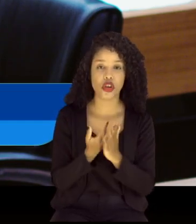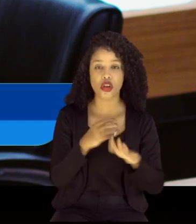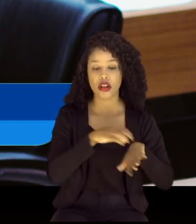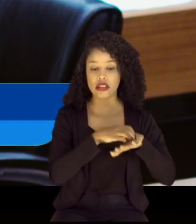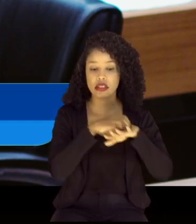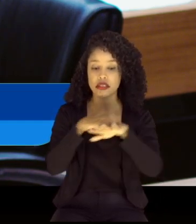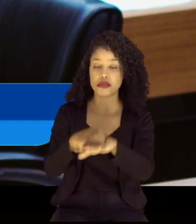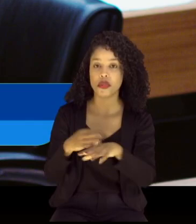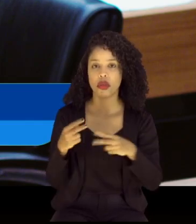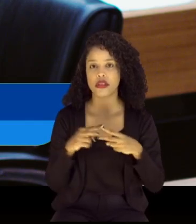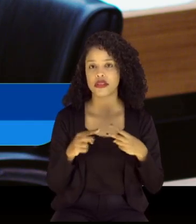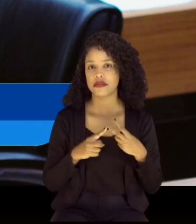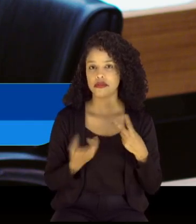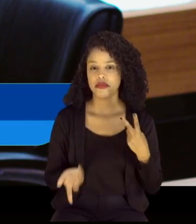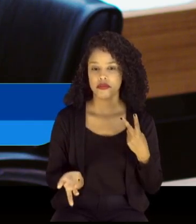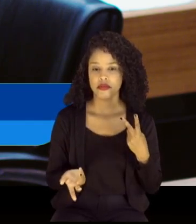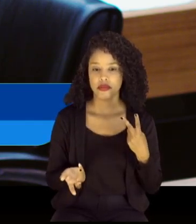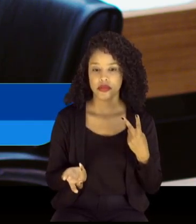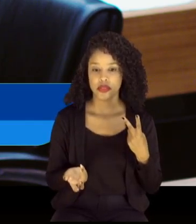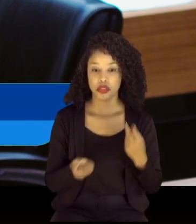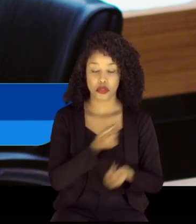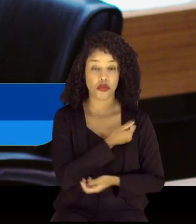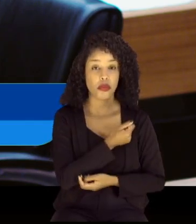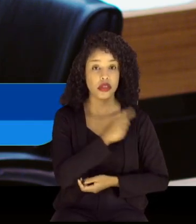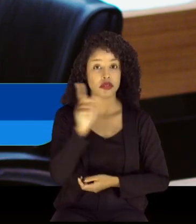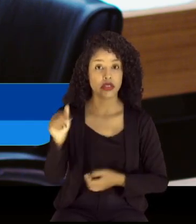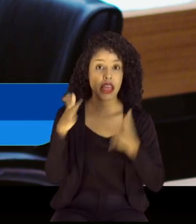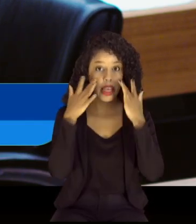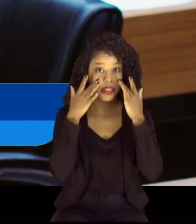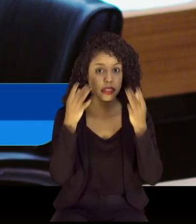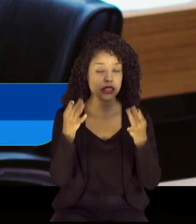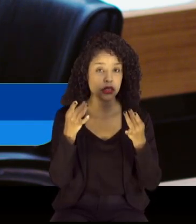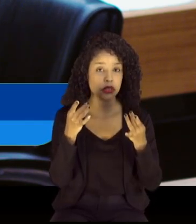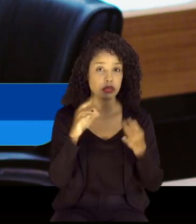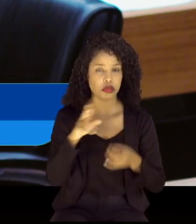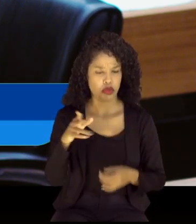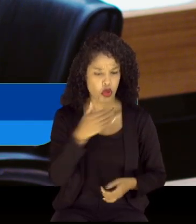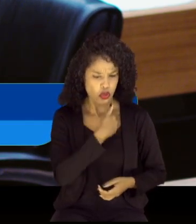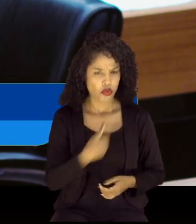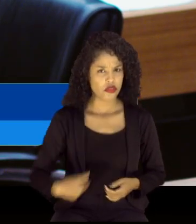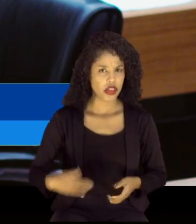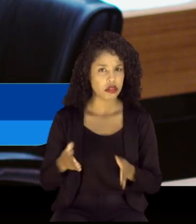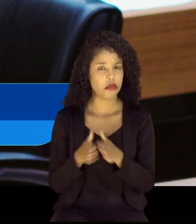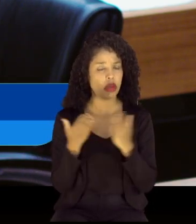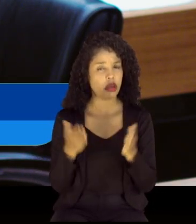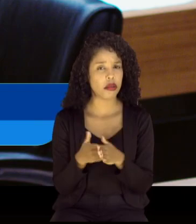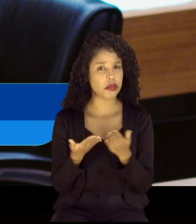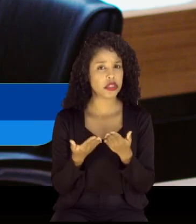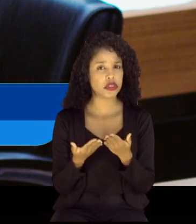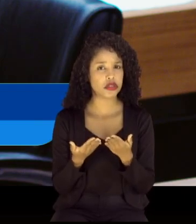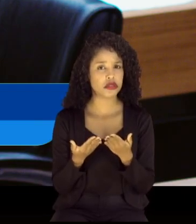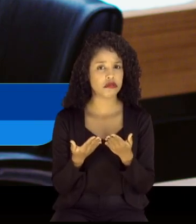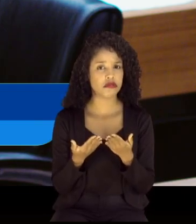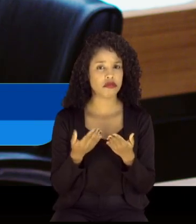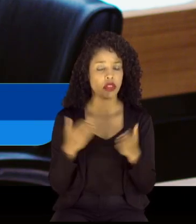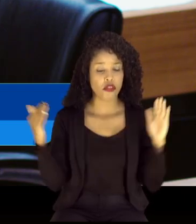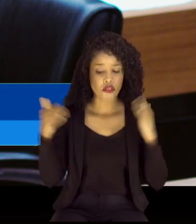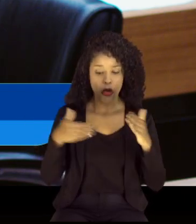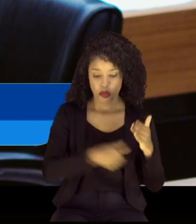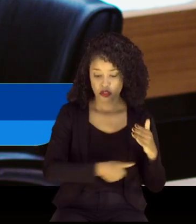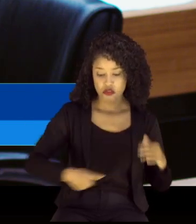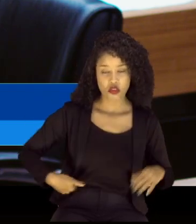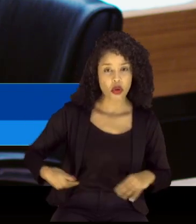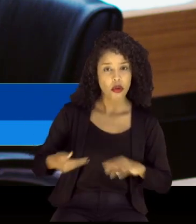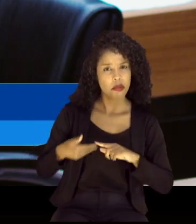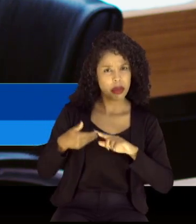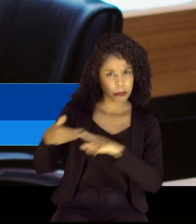escolar. E o que eu trago esses números é um alerta para dizer, olha, não é o governo dos pobres, não é o governo que combate a fome, de mesmo Diário